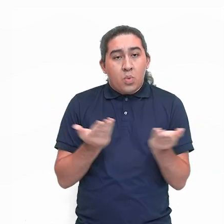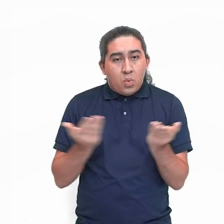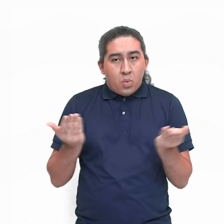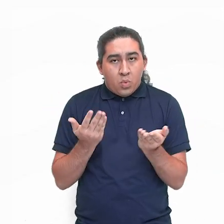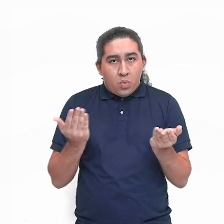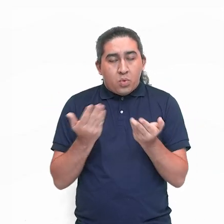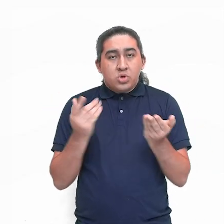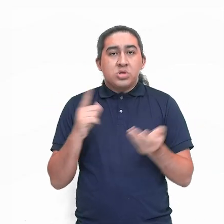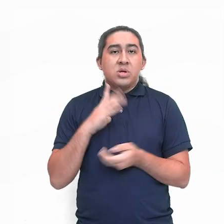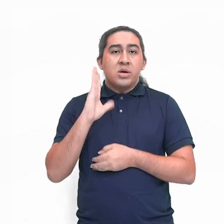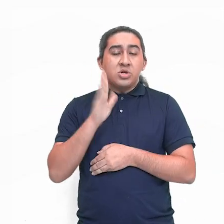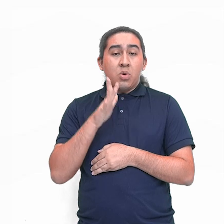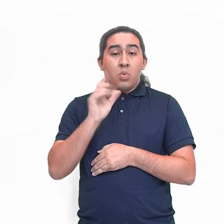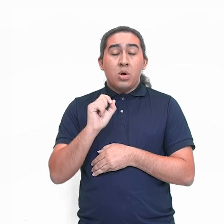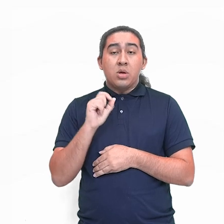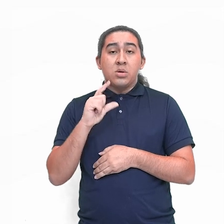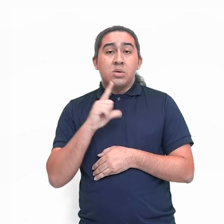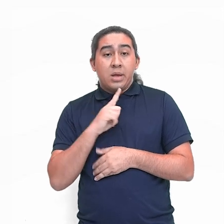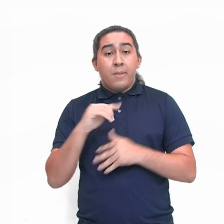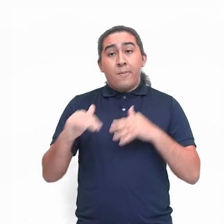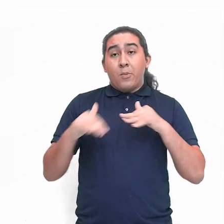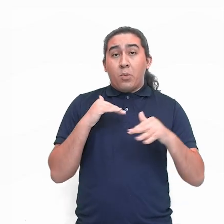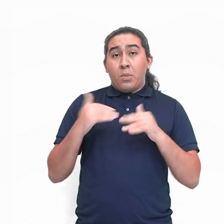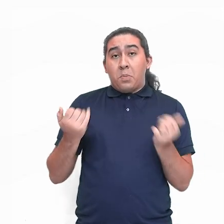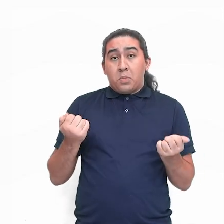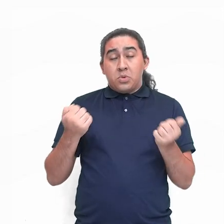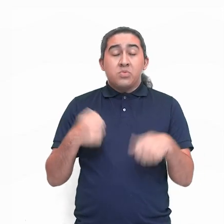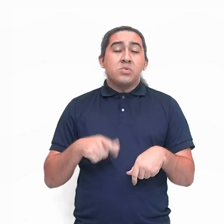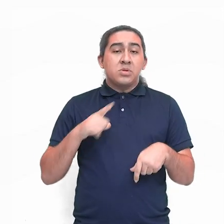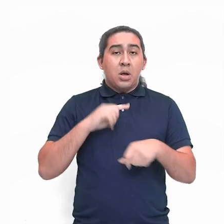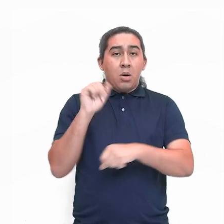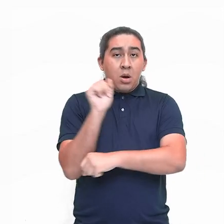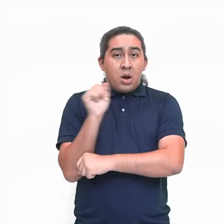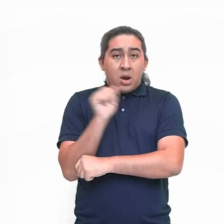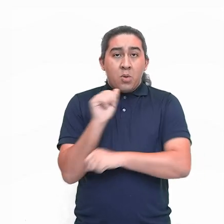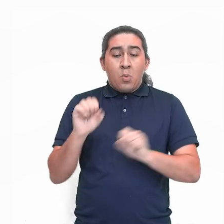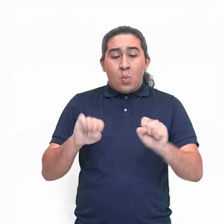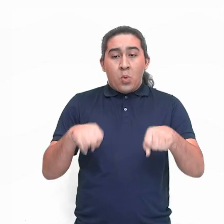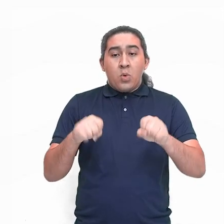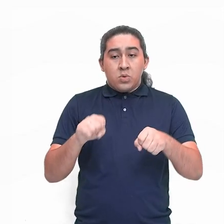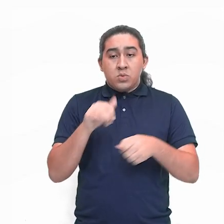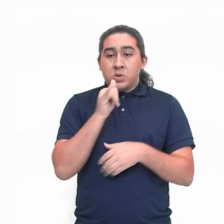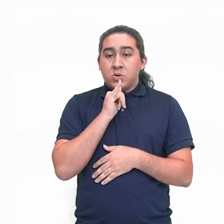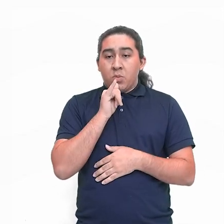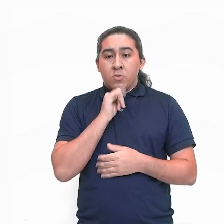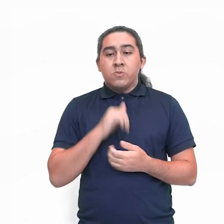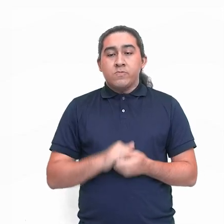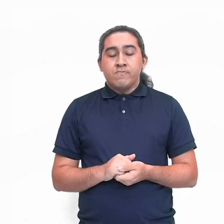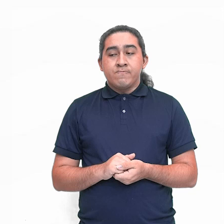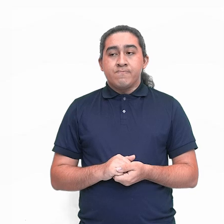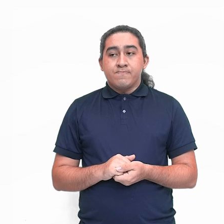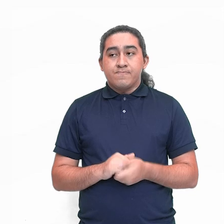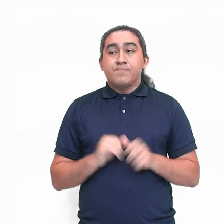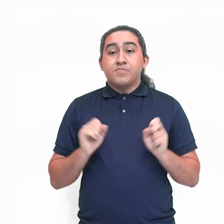aí, nós já temos esses meios de se locomover, como carro, moto, por exemplo, né?